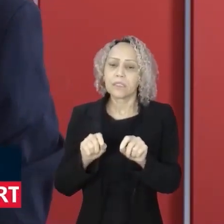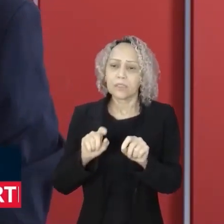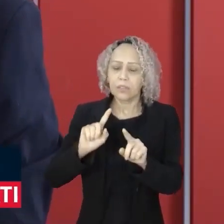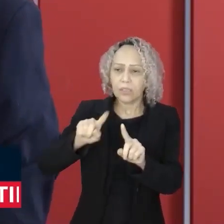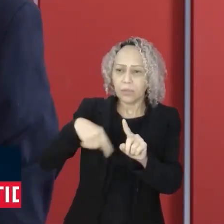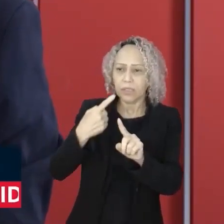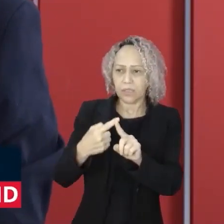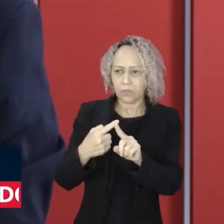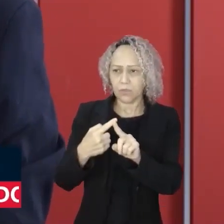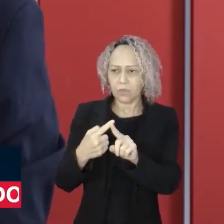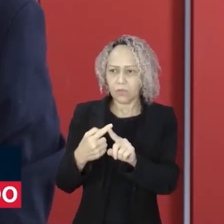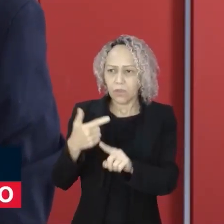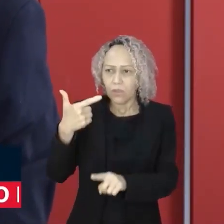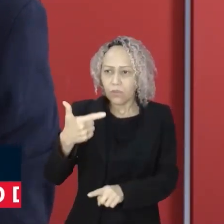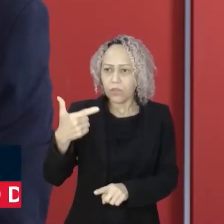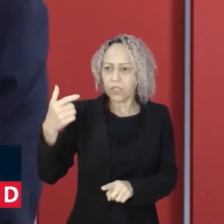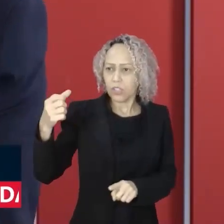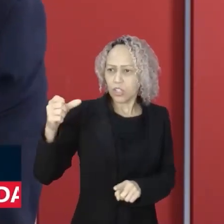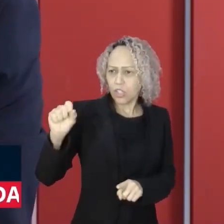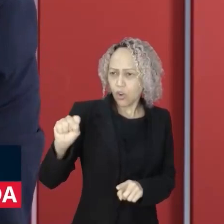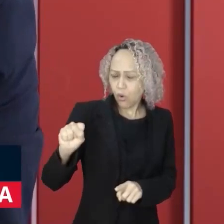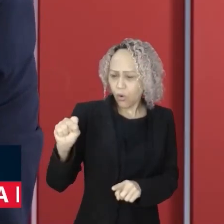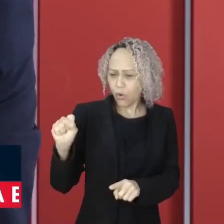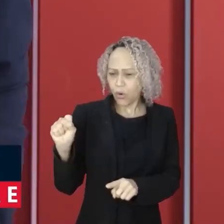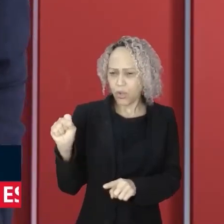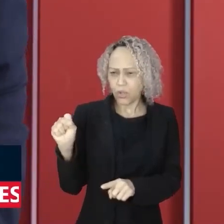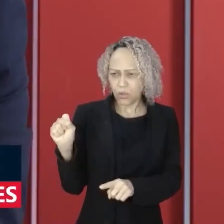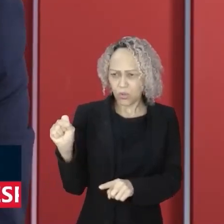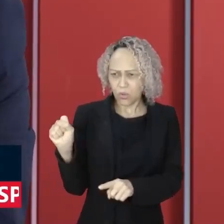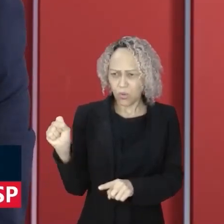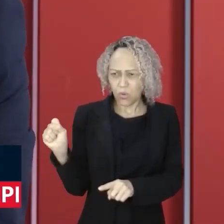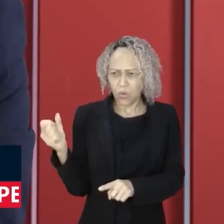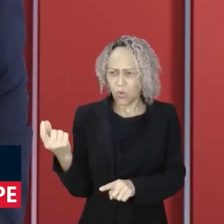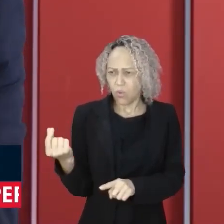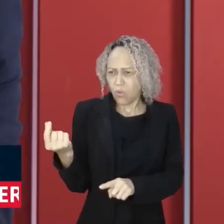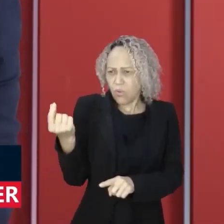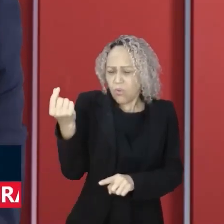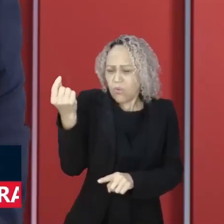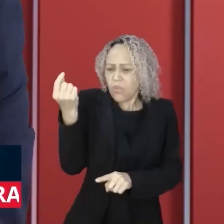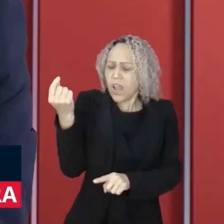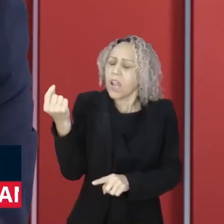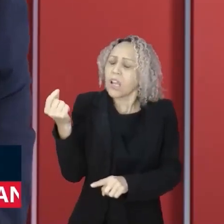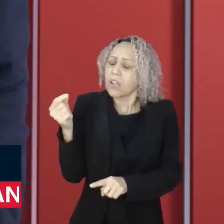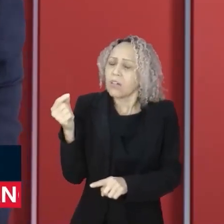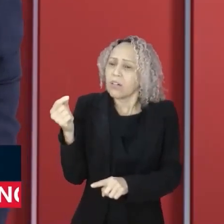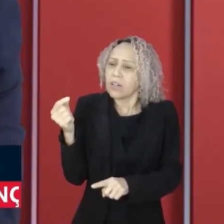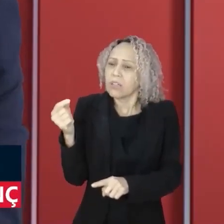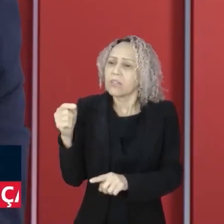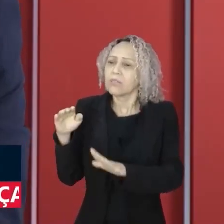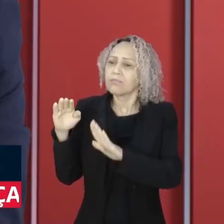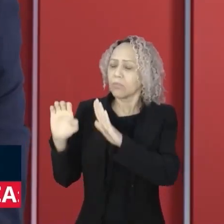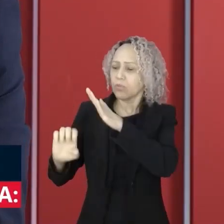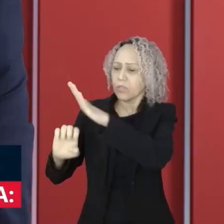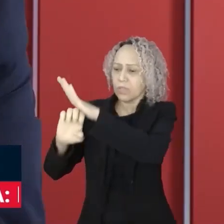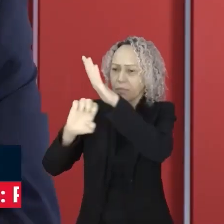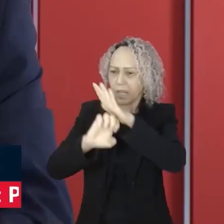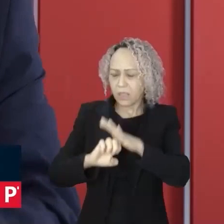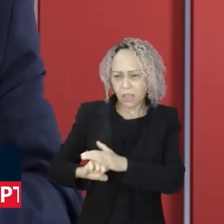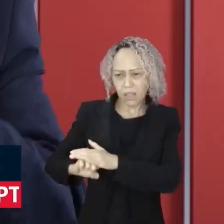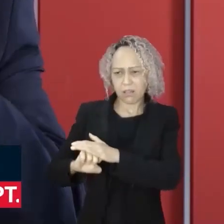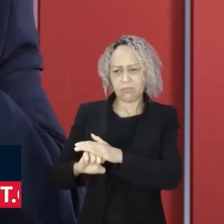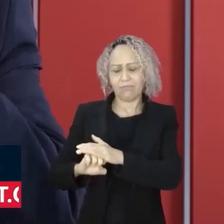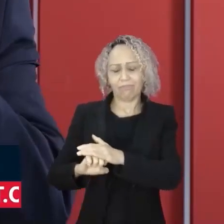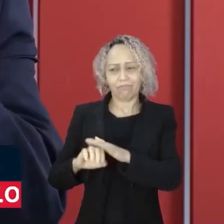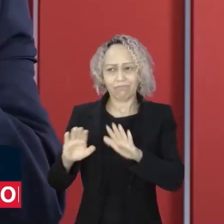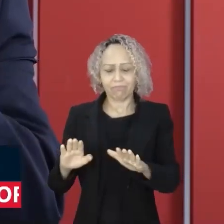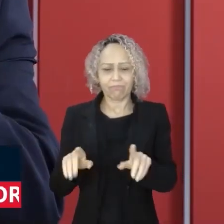28%. Do Plano Safra Empresarial, que o MAPA fez. O ministro Favre apresentou, eu estava junto com ele. E ele